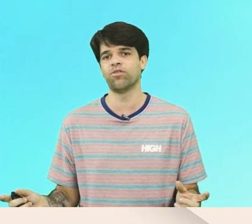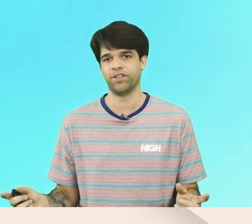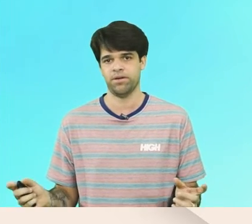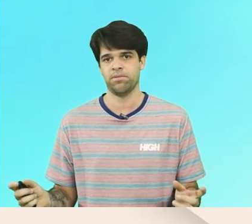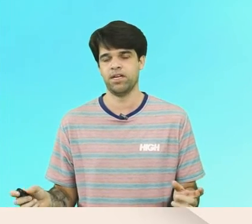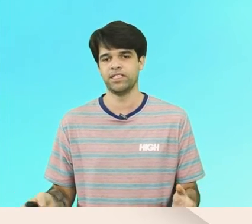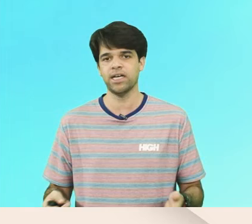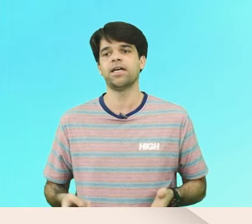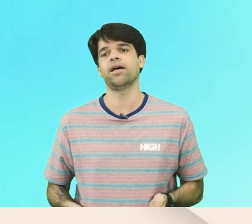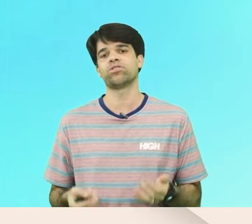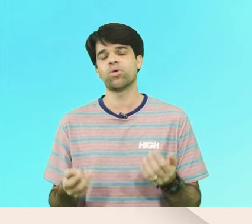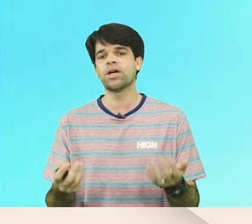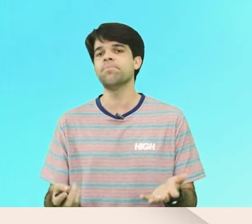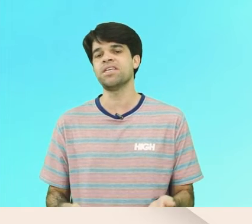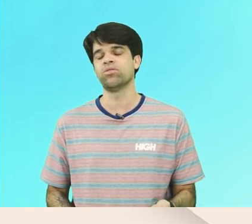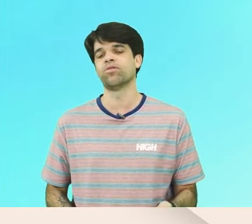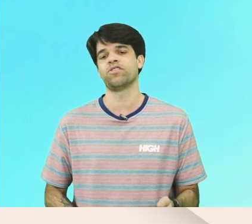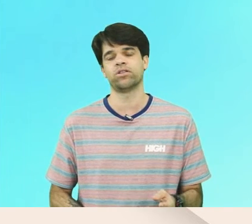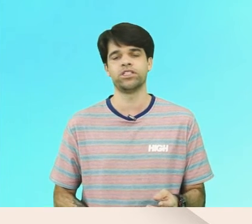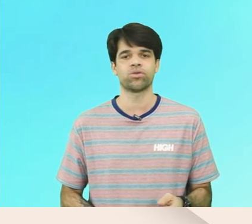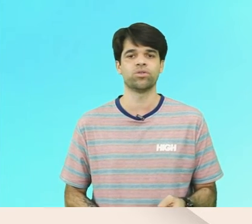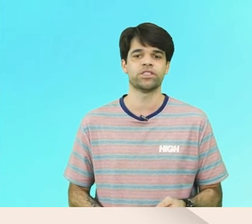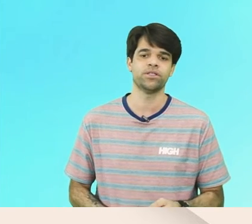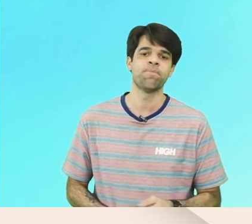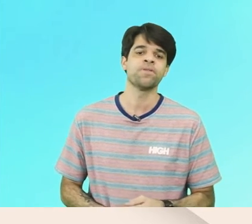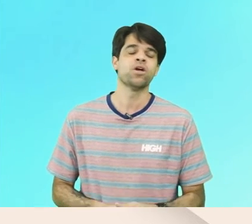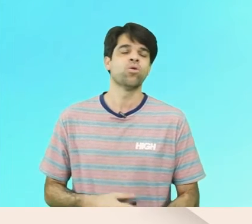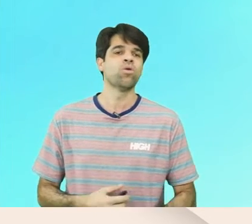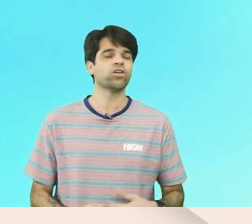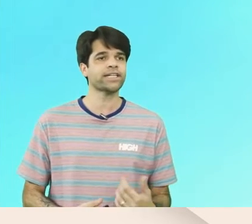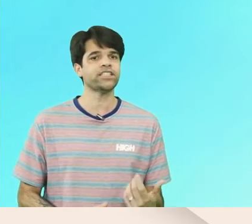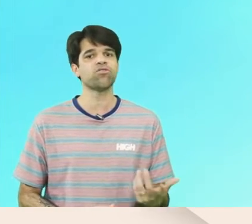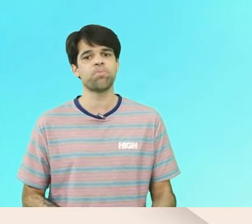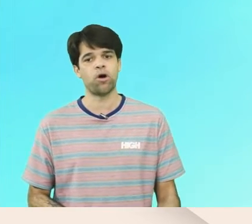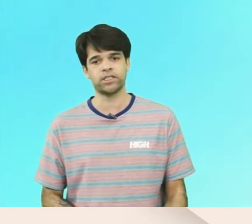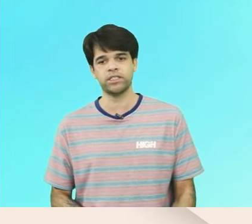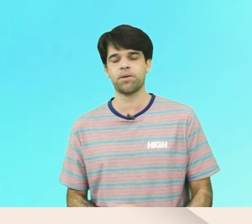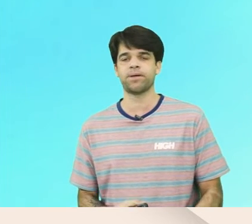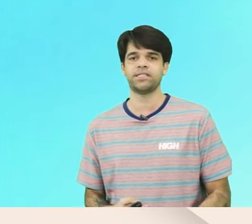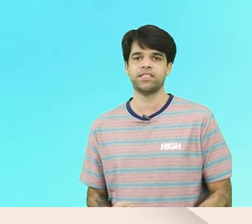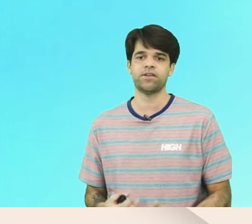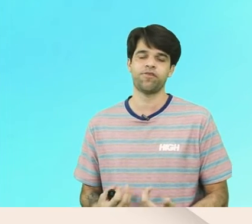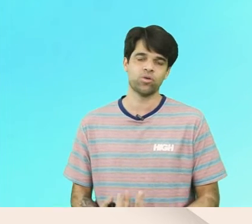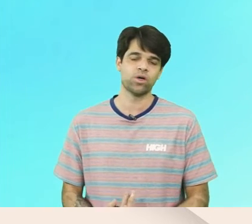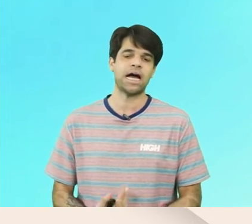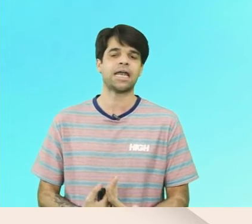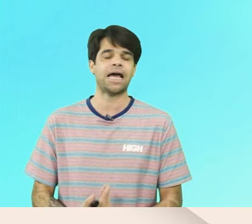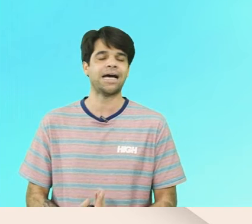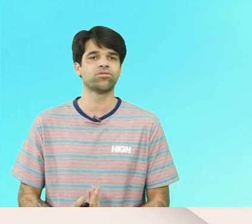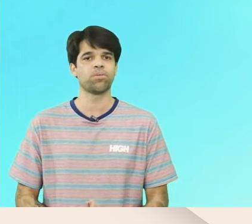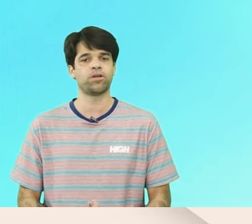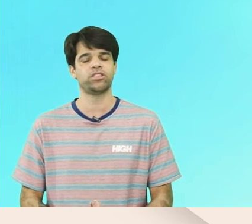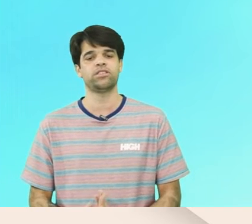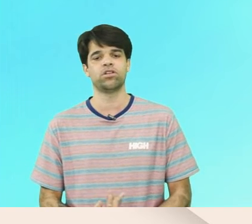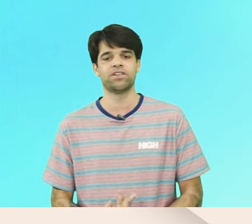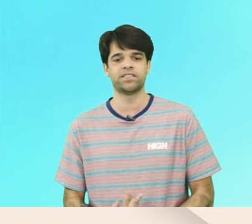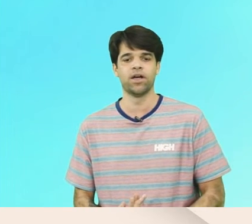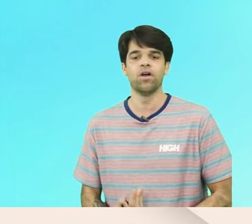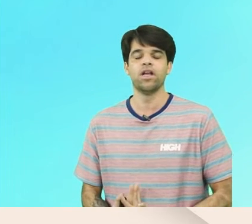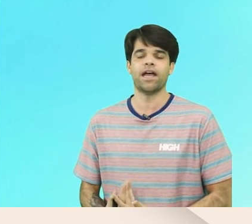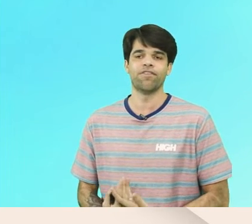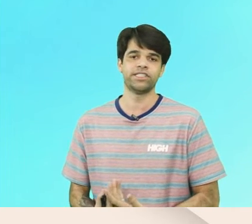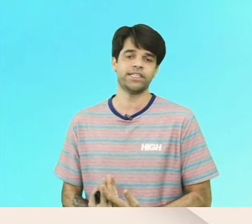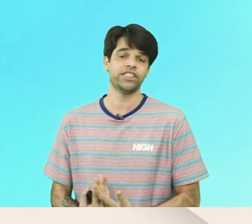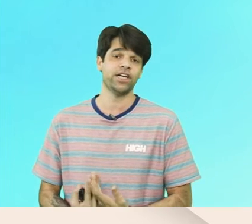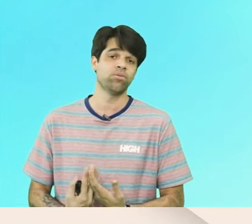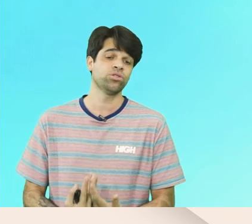pretende desenvolver, beleza? É o teu caminho no final das contas. Uma outra questão importante que precisa figurar lá no teu projeto de